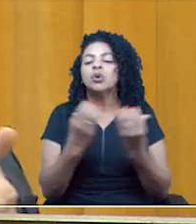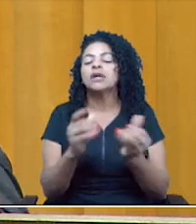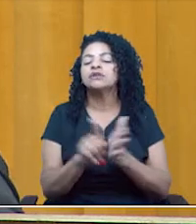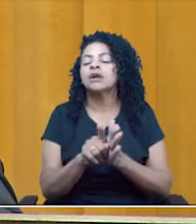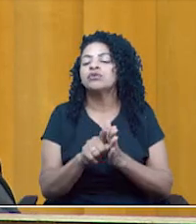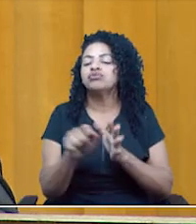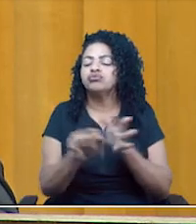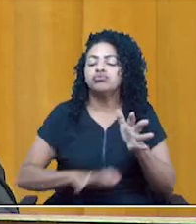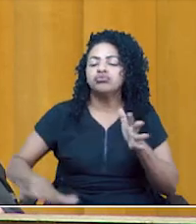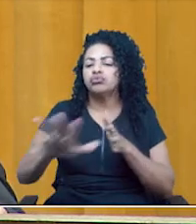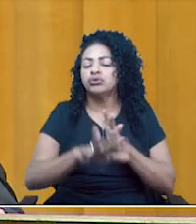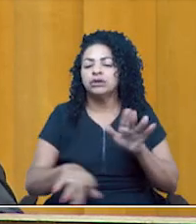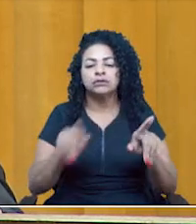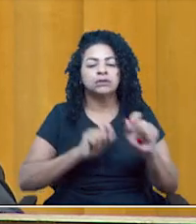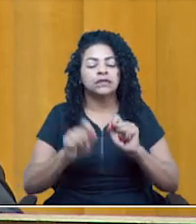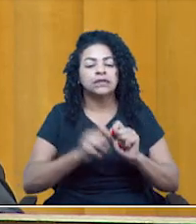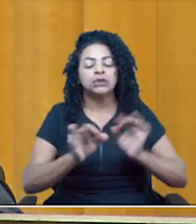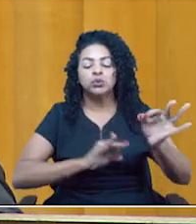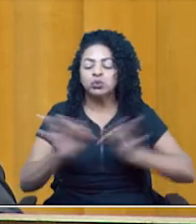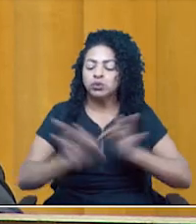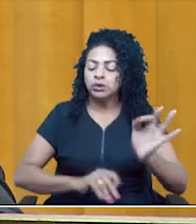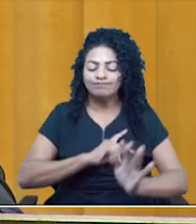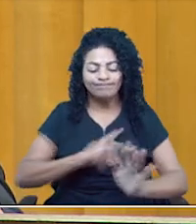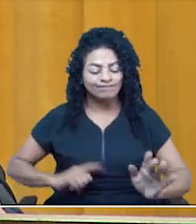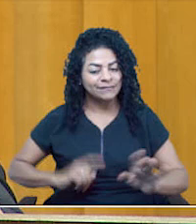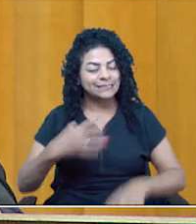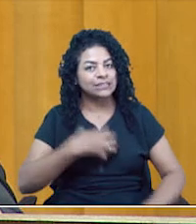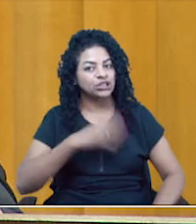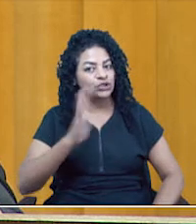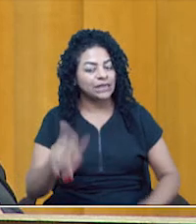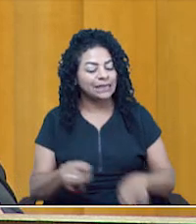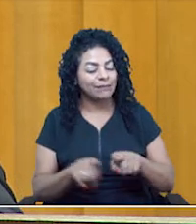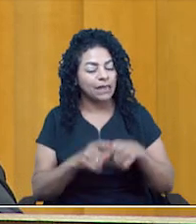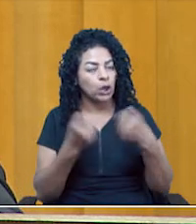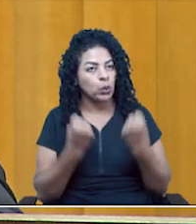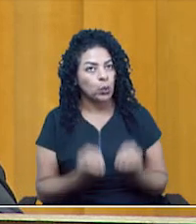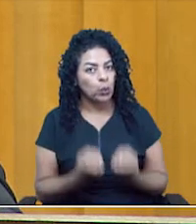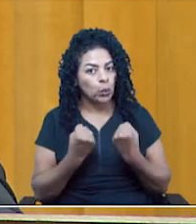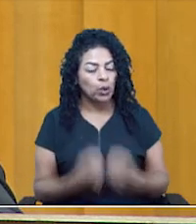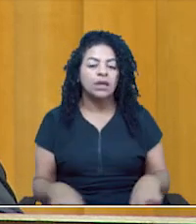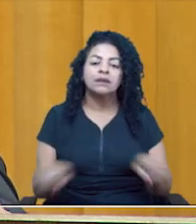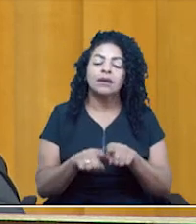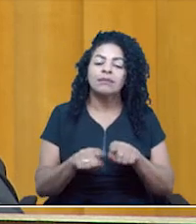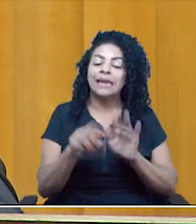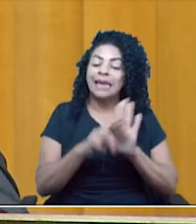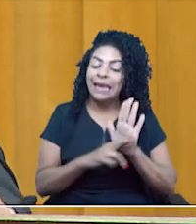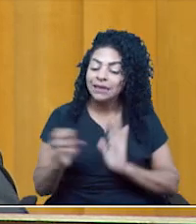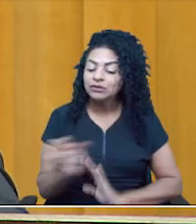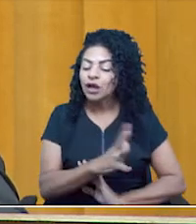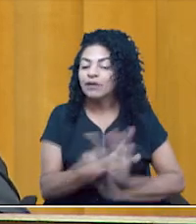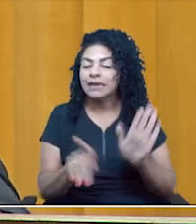sucessivas reformas da Previdência, mas nós já estamos sentindo o peso das novas regras que impedem, limitam